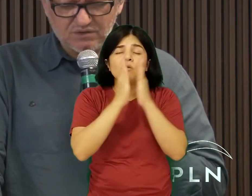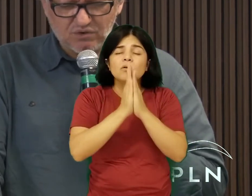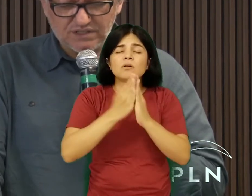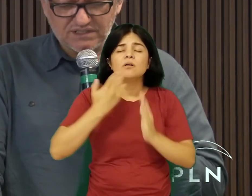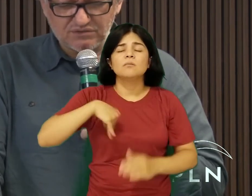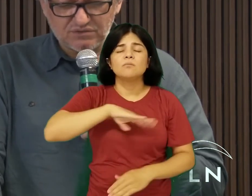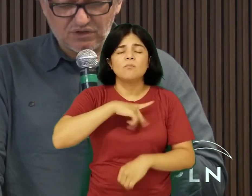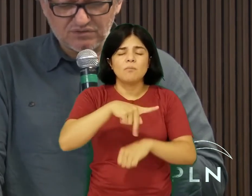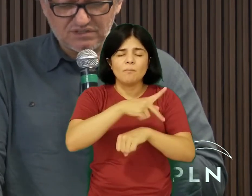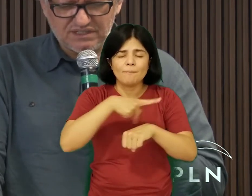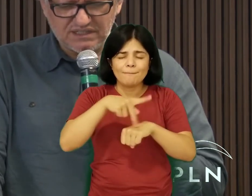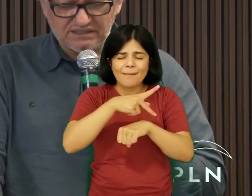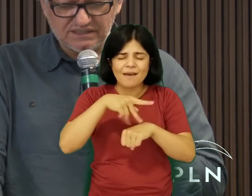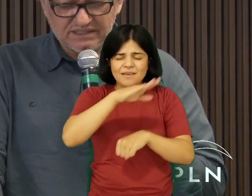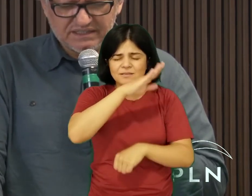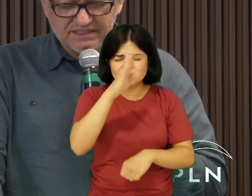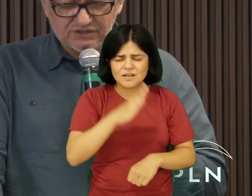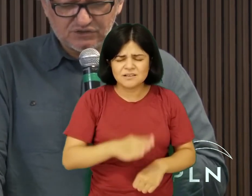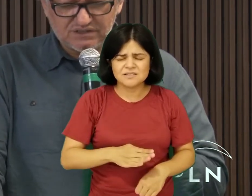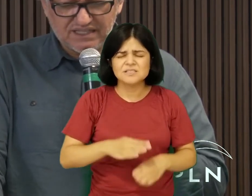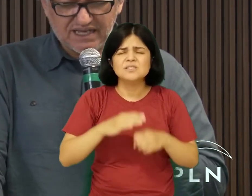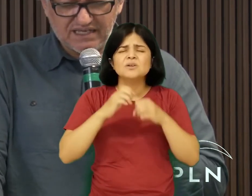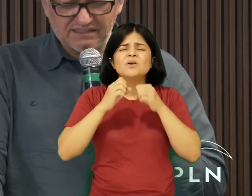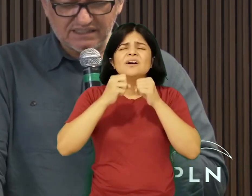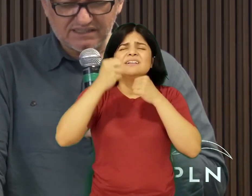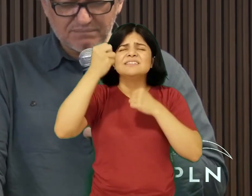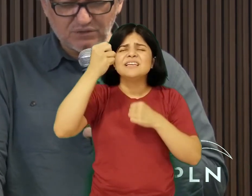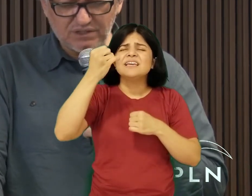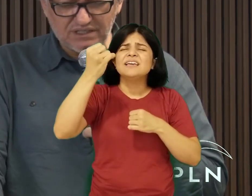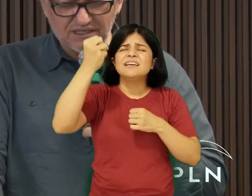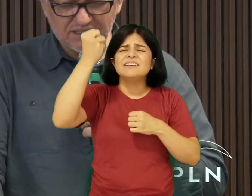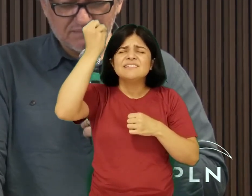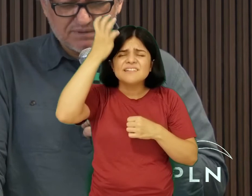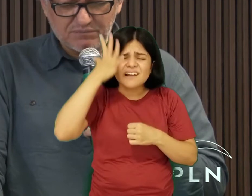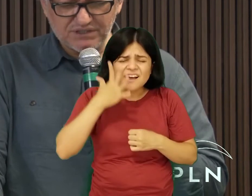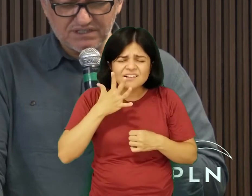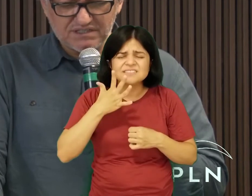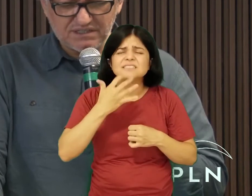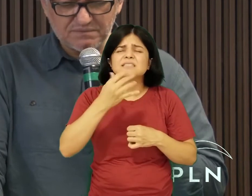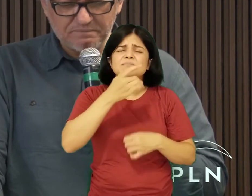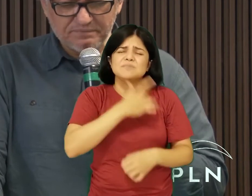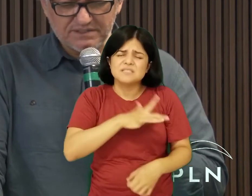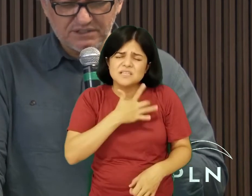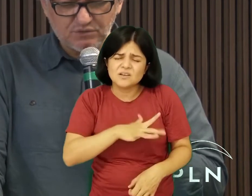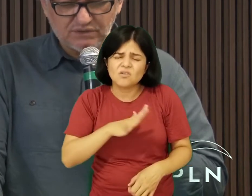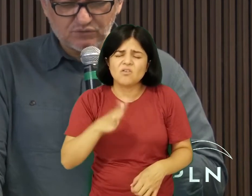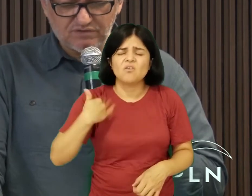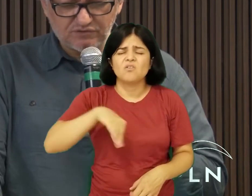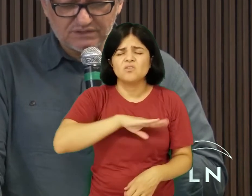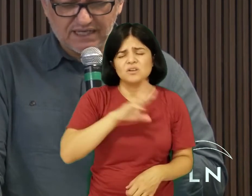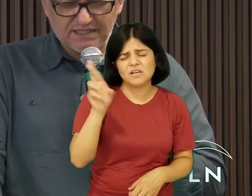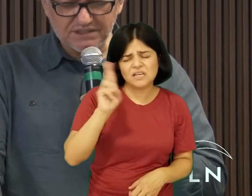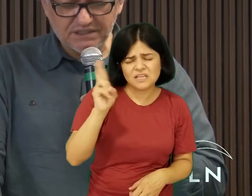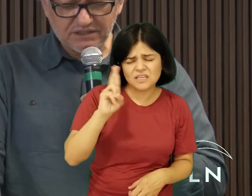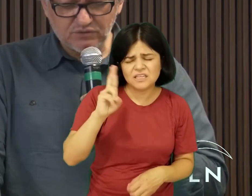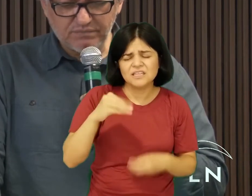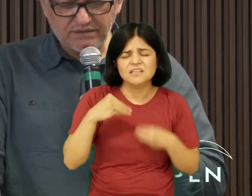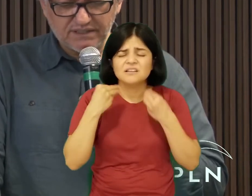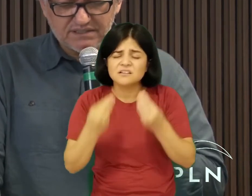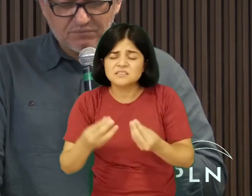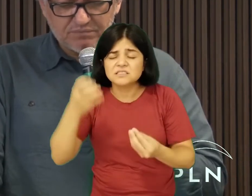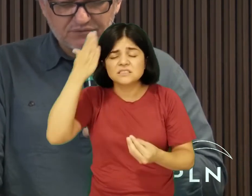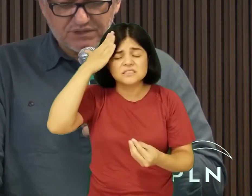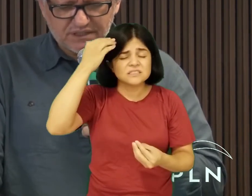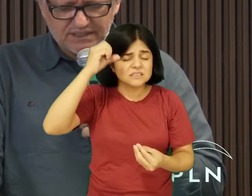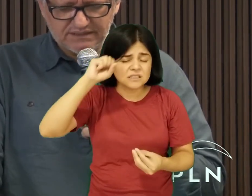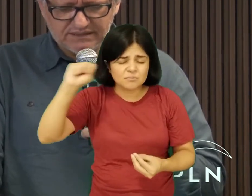e misericórdia dos nossos líderes e que o Senhor dê a eles a sabedoria para uma gestão segundo a Tua vontade no meio